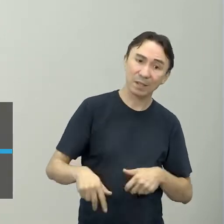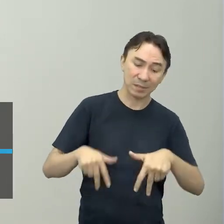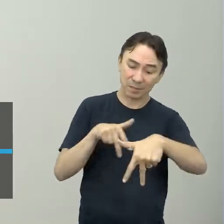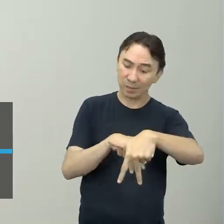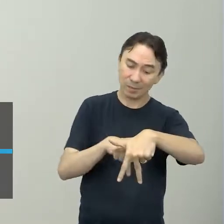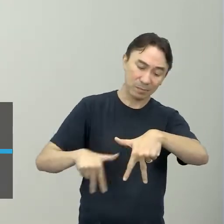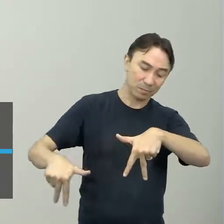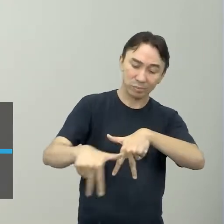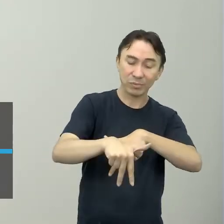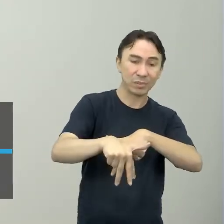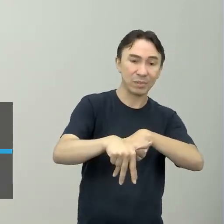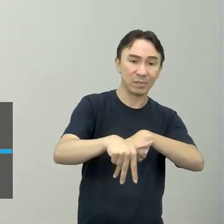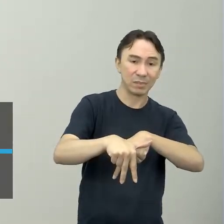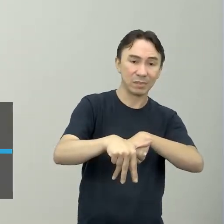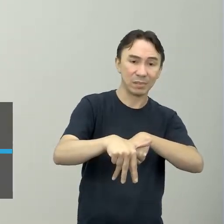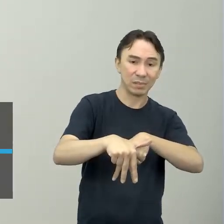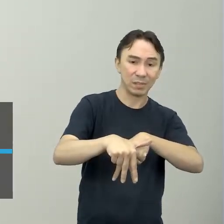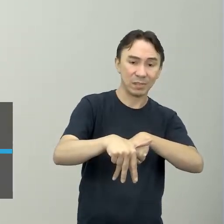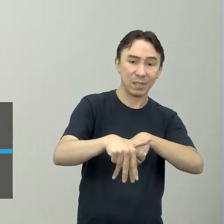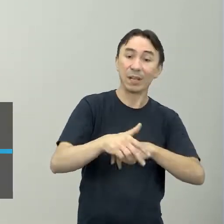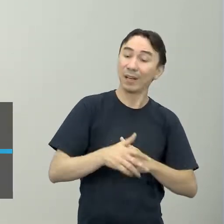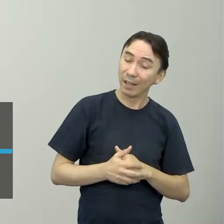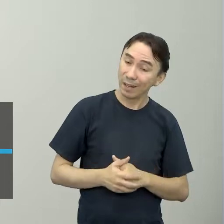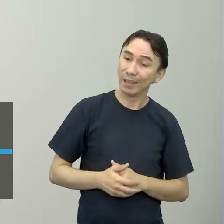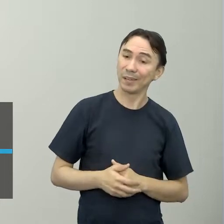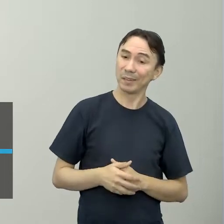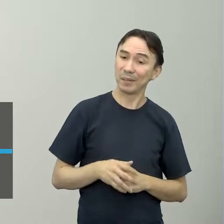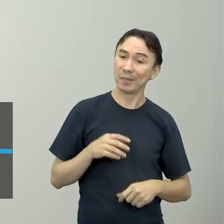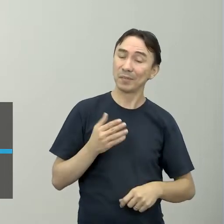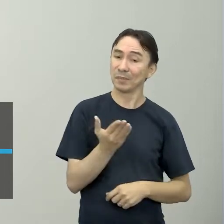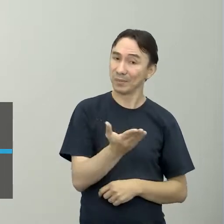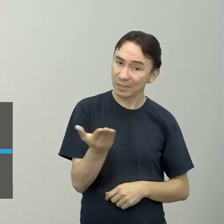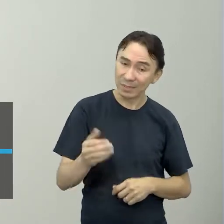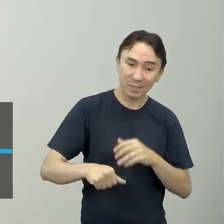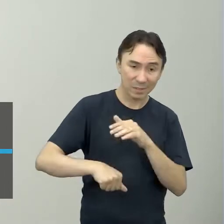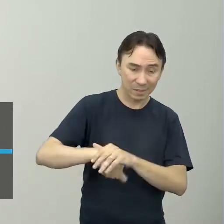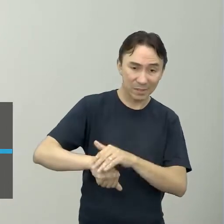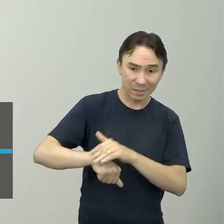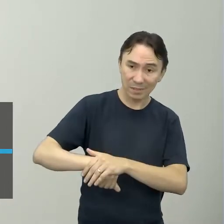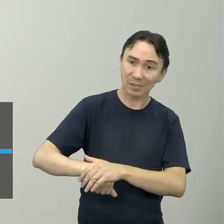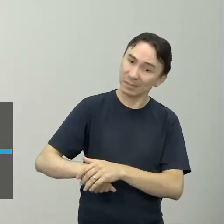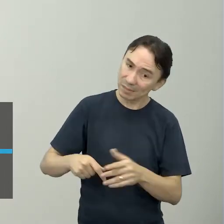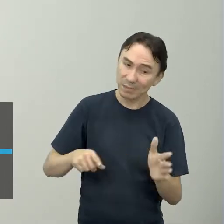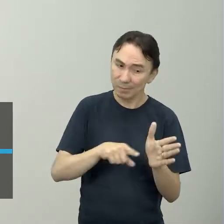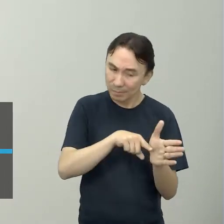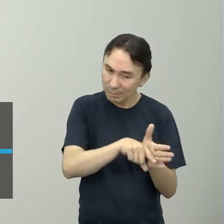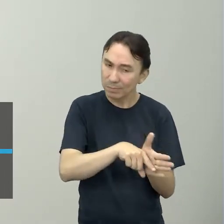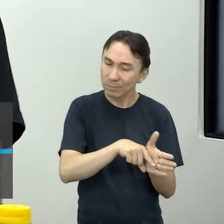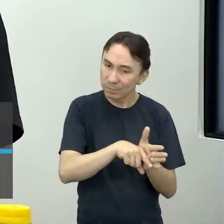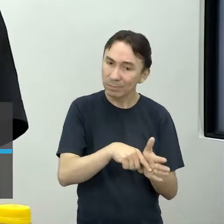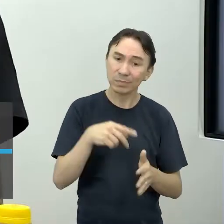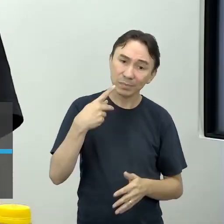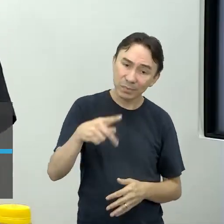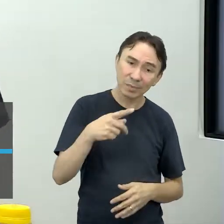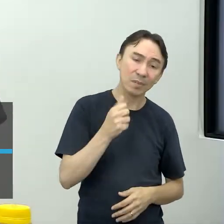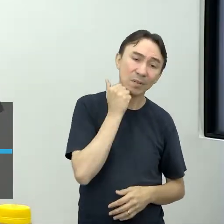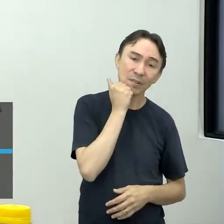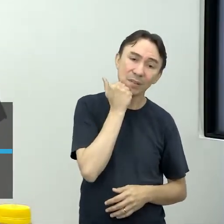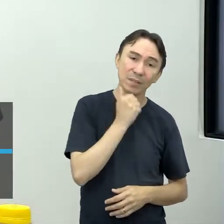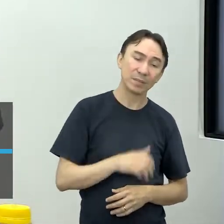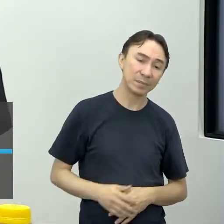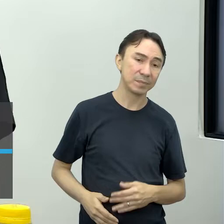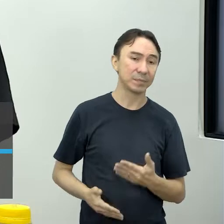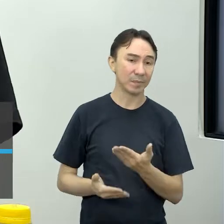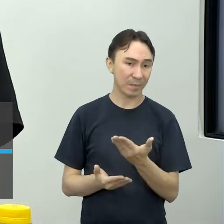falar, né? Mas a ideia é protagonismo, porque agora você vai ser o cientista. Você vai se tornar, vai sair daqui um especialista, basicamente. E é a melhor coisa para você,